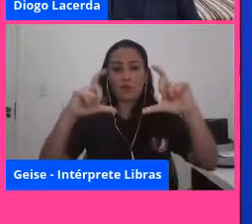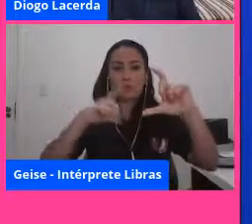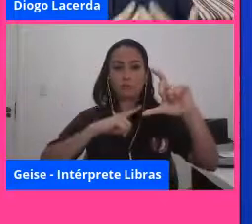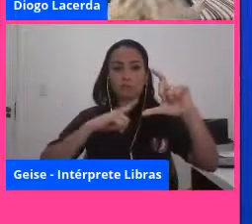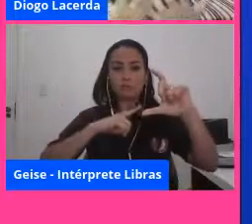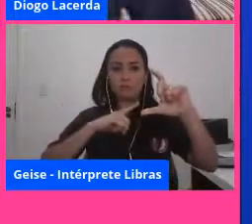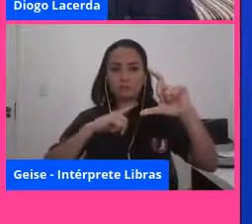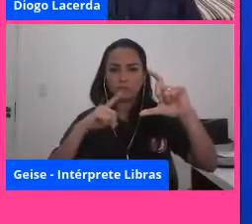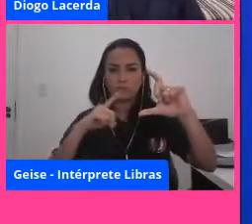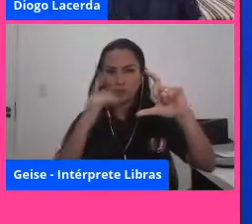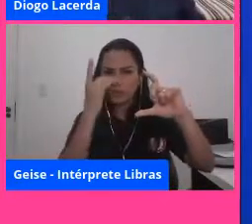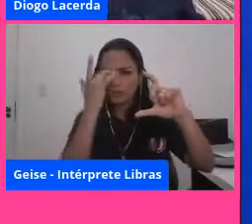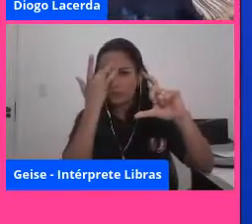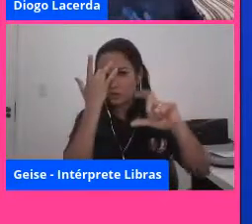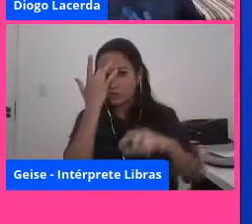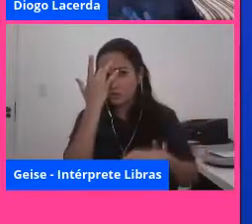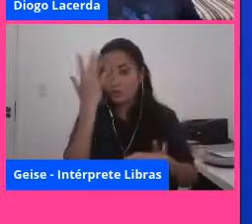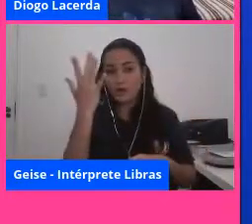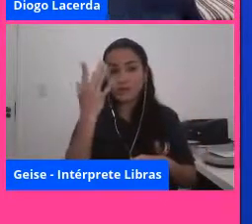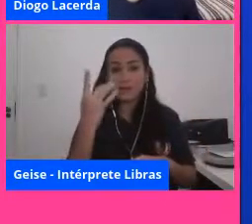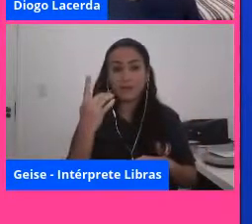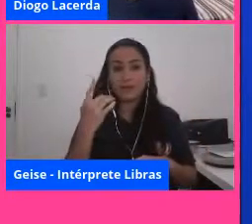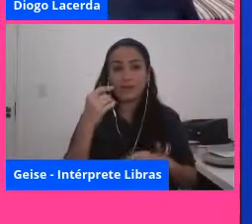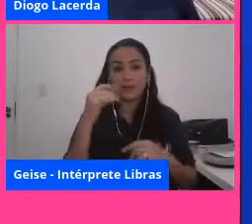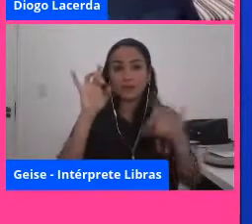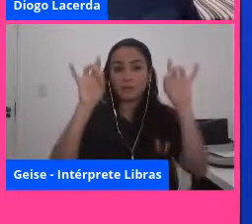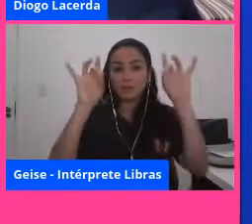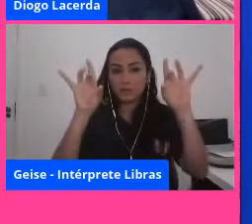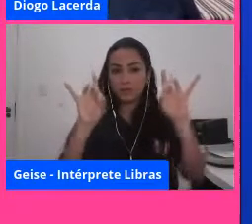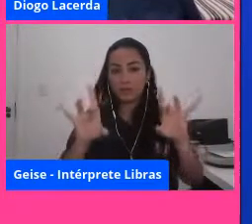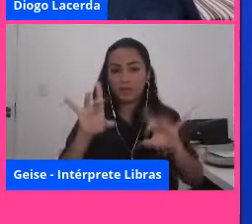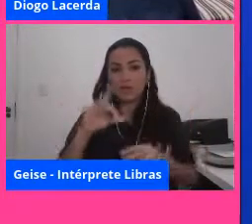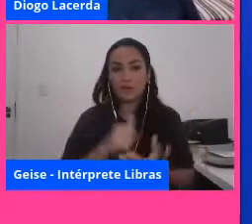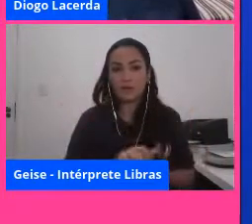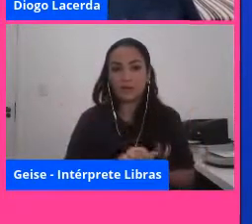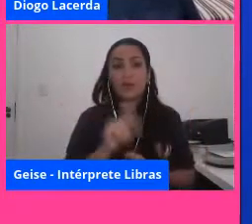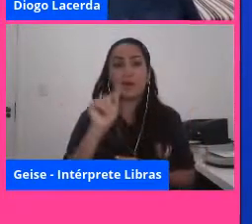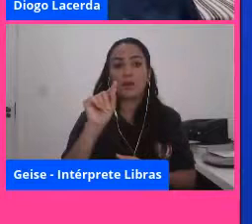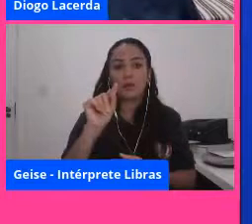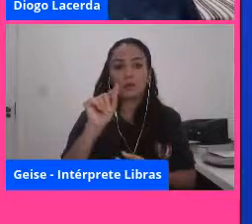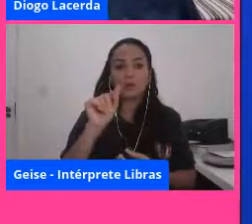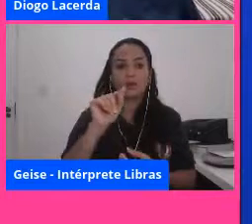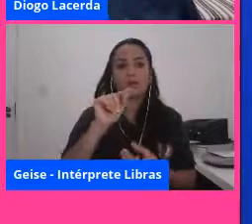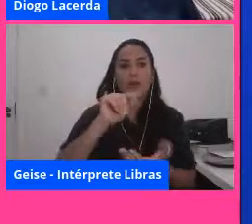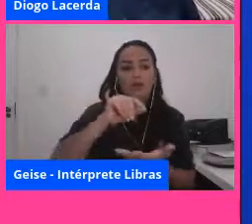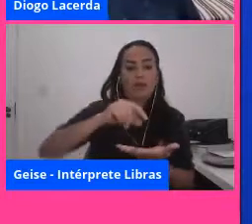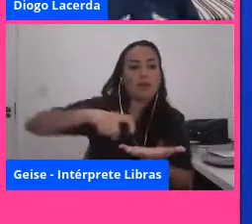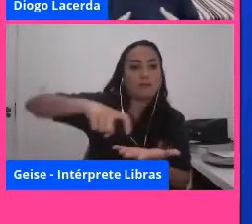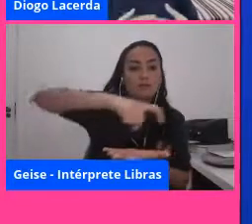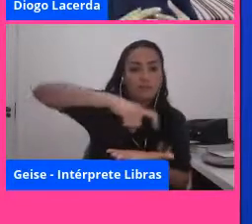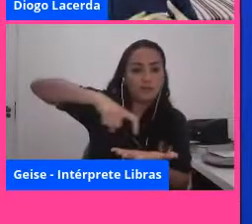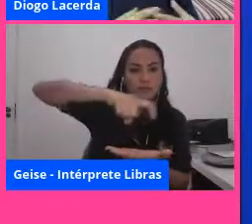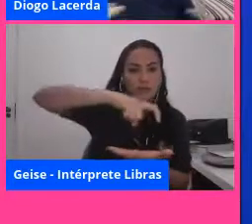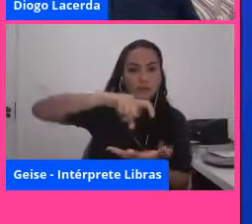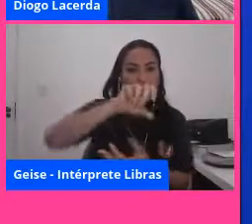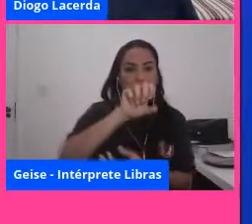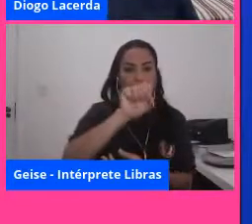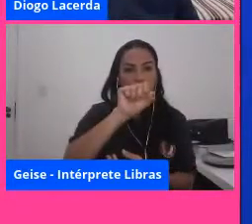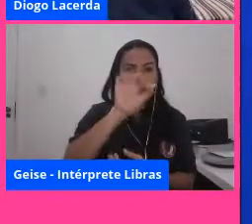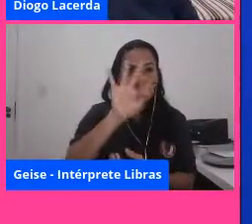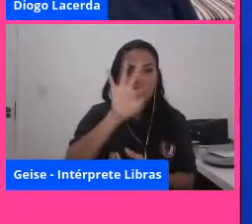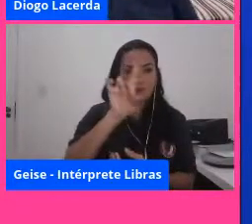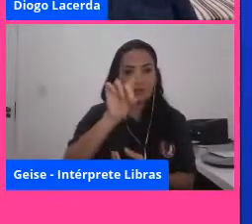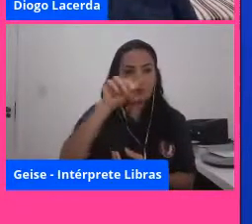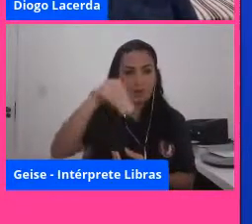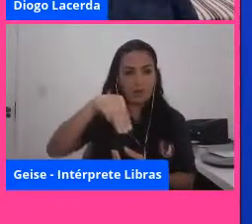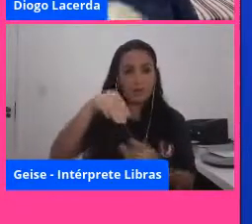grandes facilidades, uma das grandes vantagens da impressora de FDM é que a gente pode utilizar filamento de diferentes